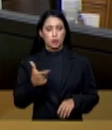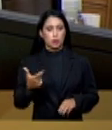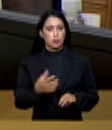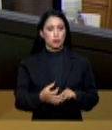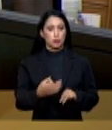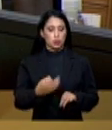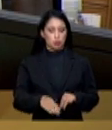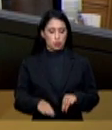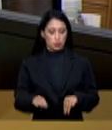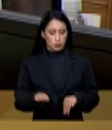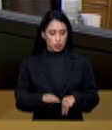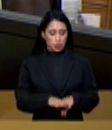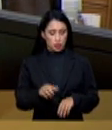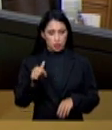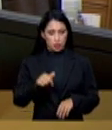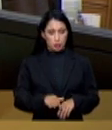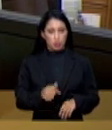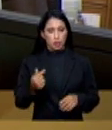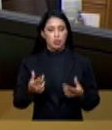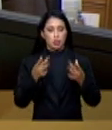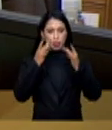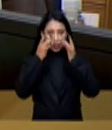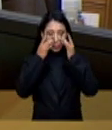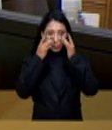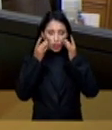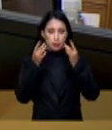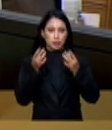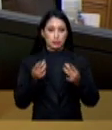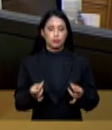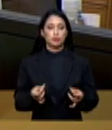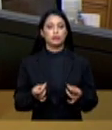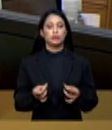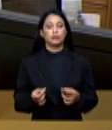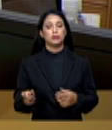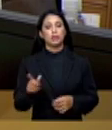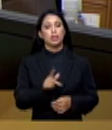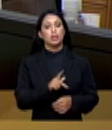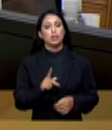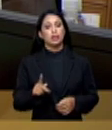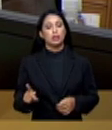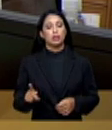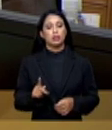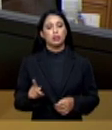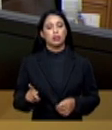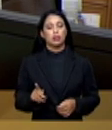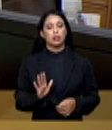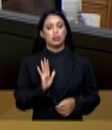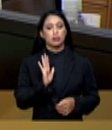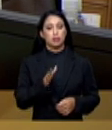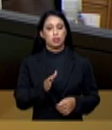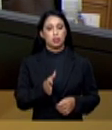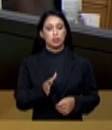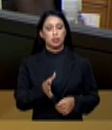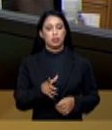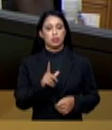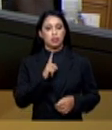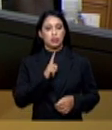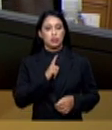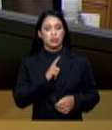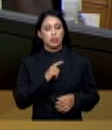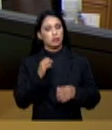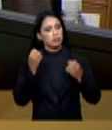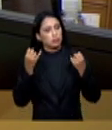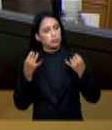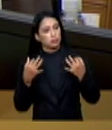pares que se encontram aqui presentes e se o presidente como vossa excelência vem de